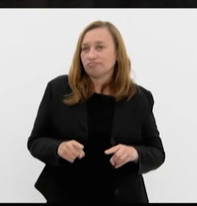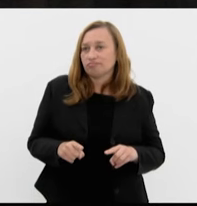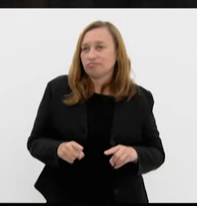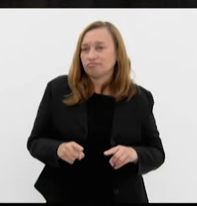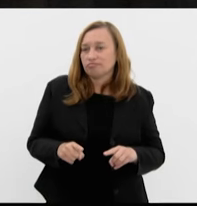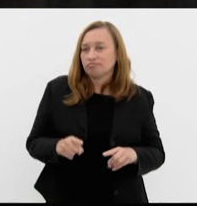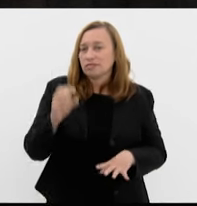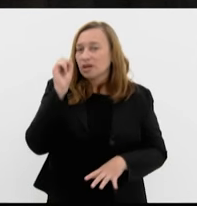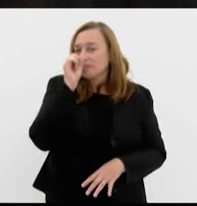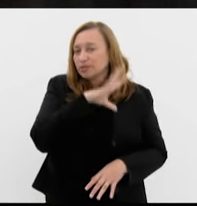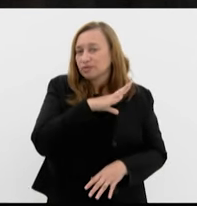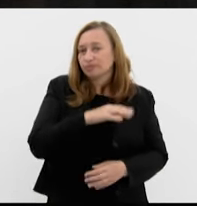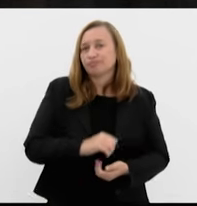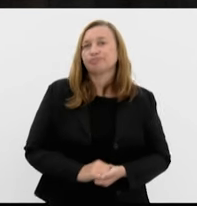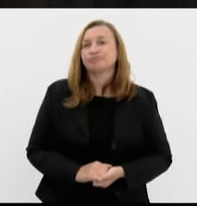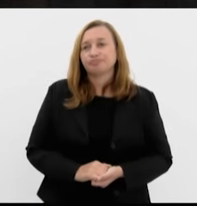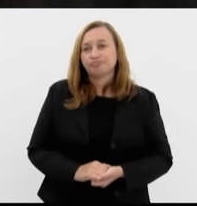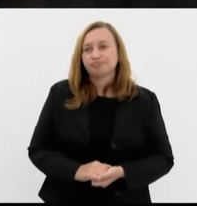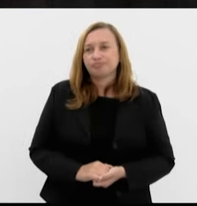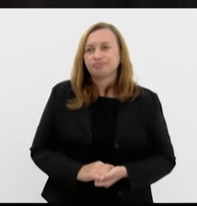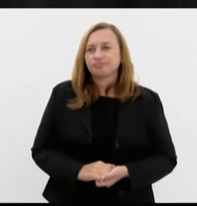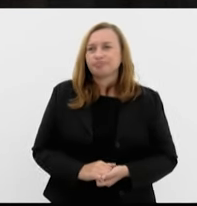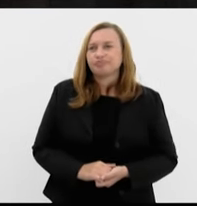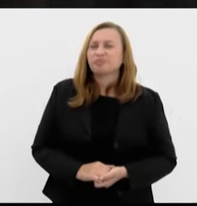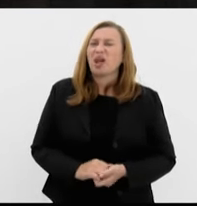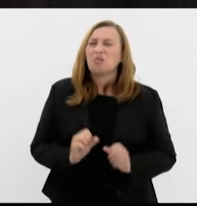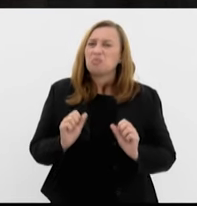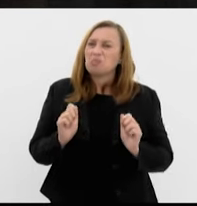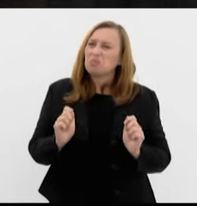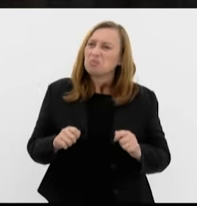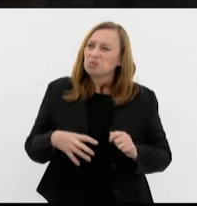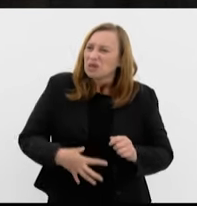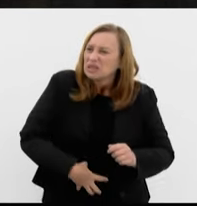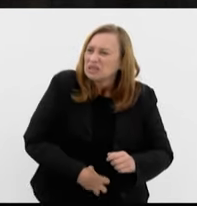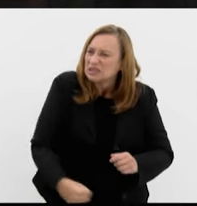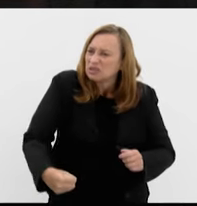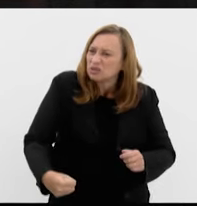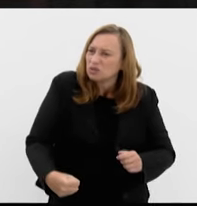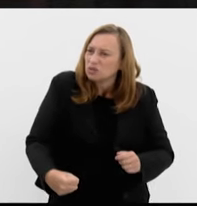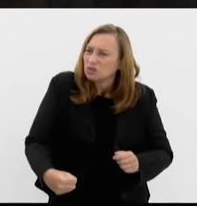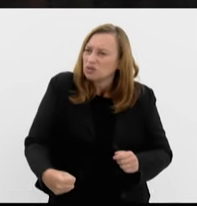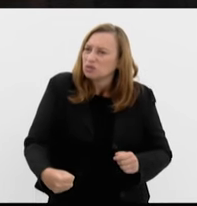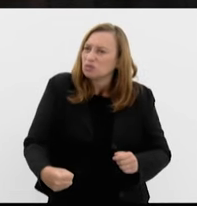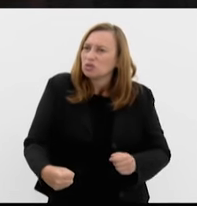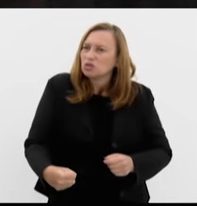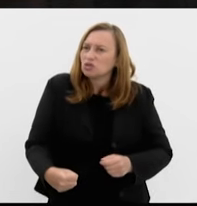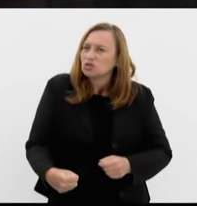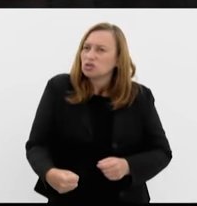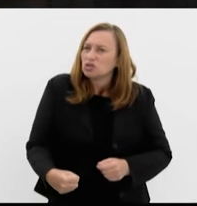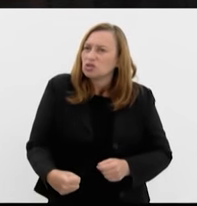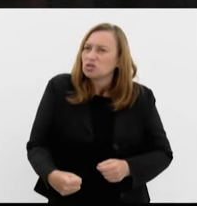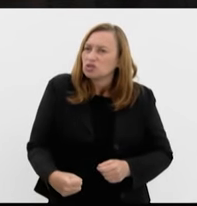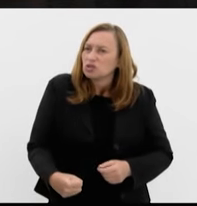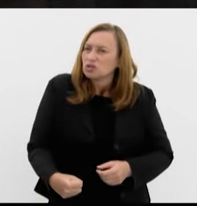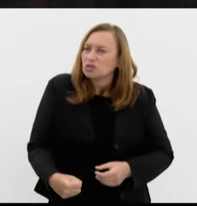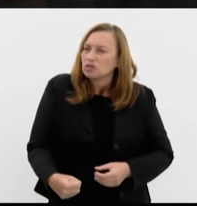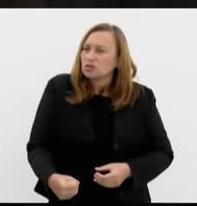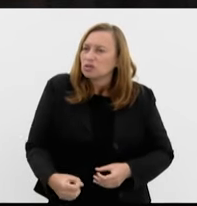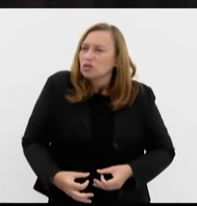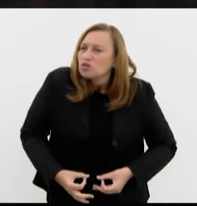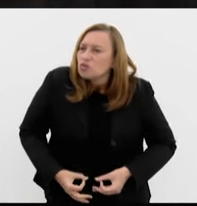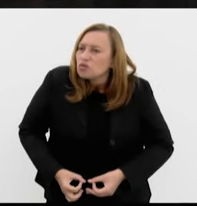este absurdo de possibilitar este assassinato de crianças no ventre